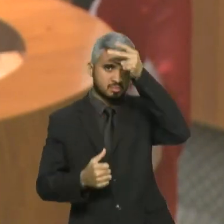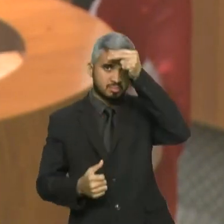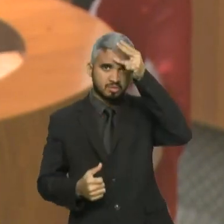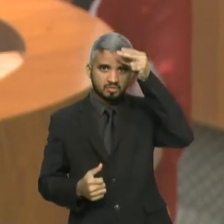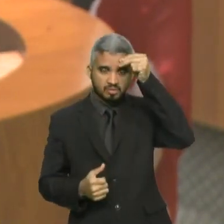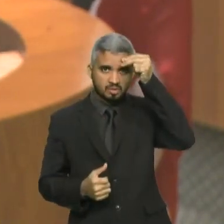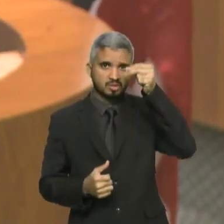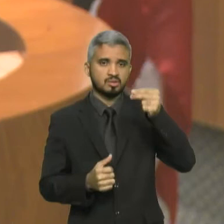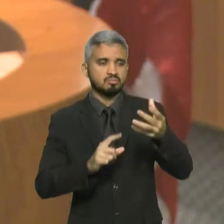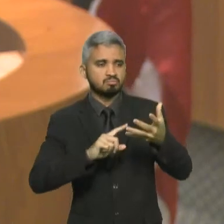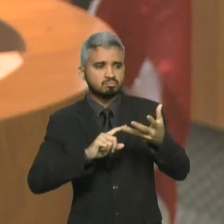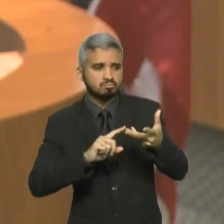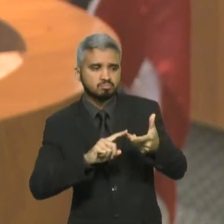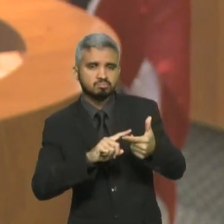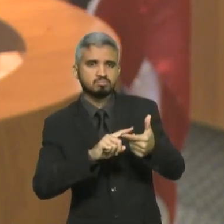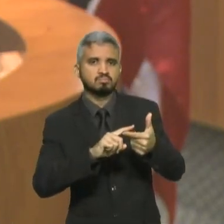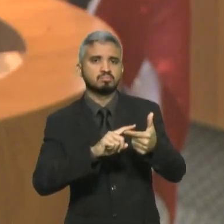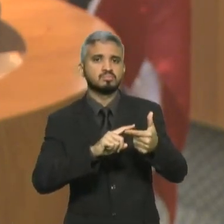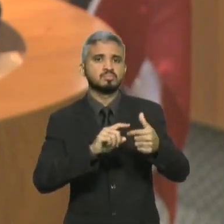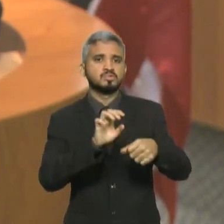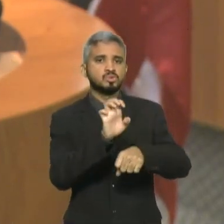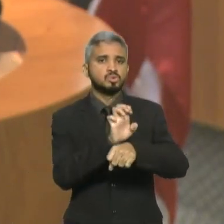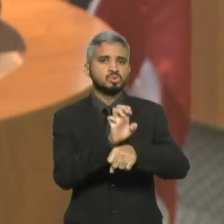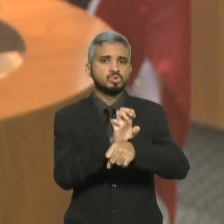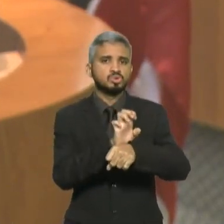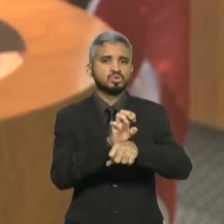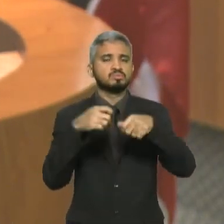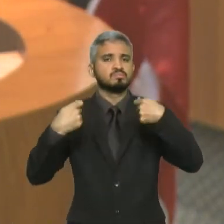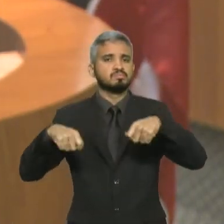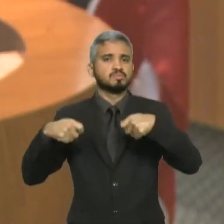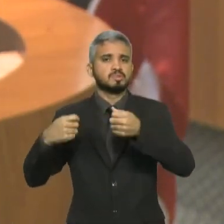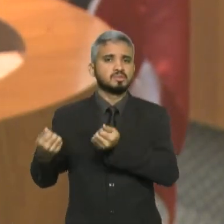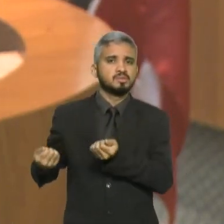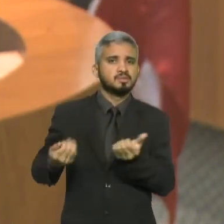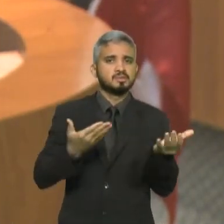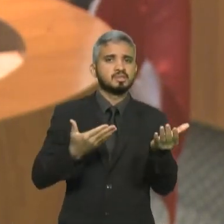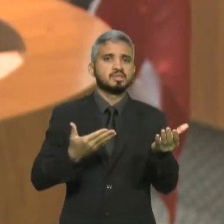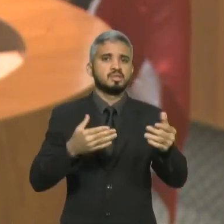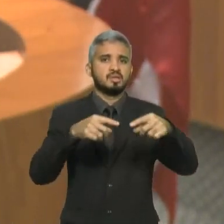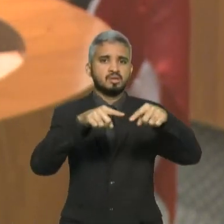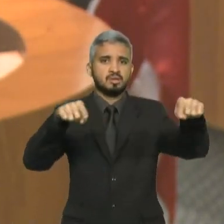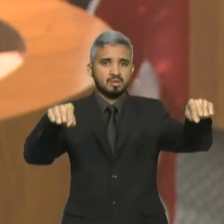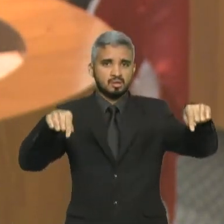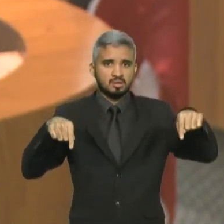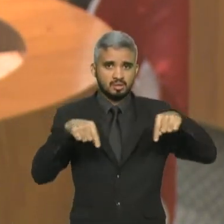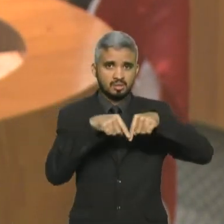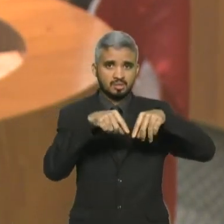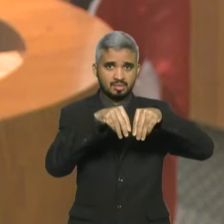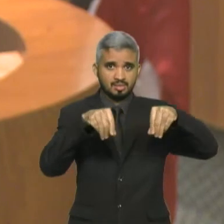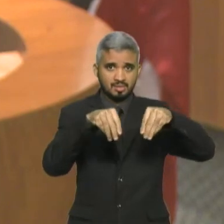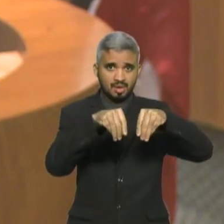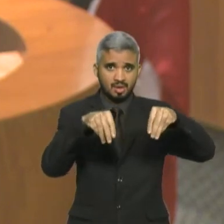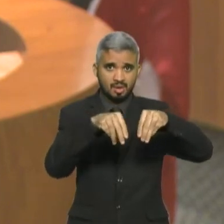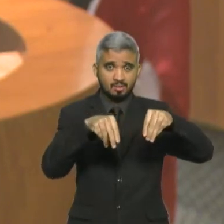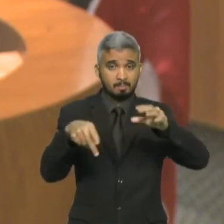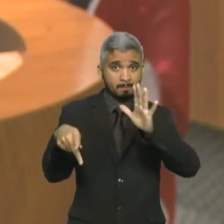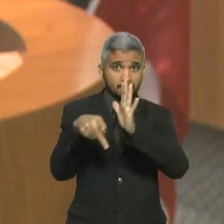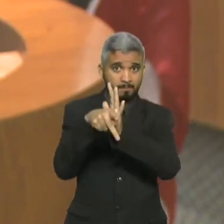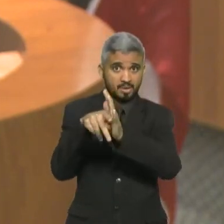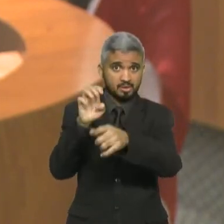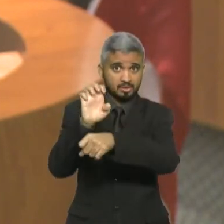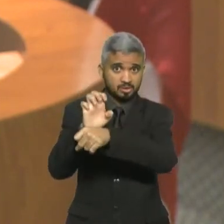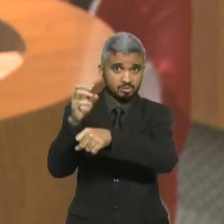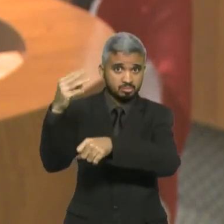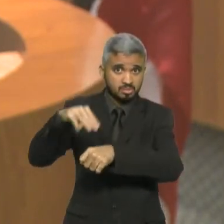pleito, mais do que justo, que o Estado possa fazer a doação de um terreno que é de propriedade do Estado para que seja instalada finalmente a